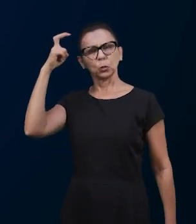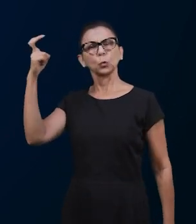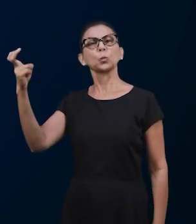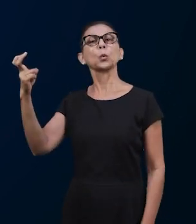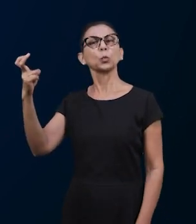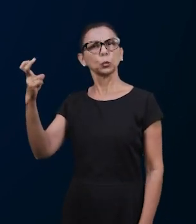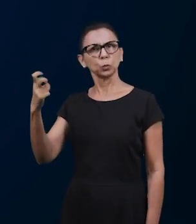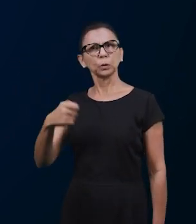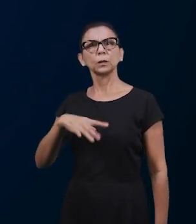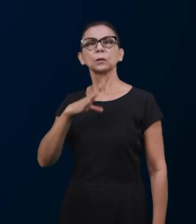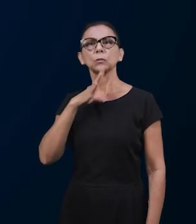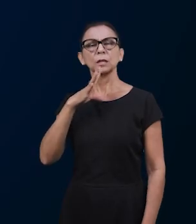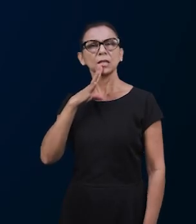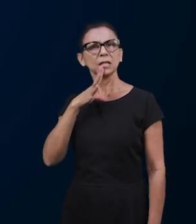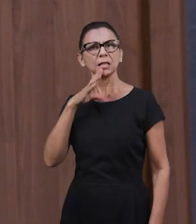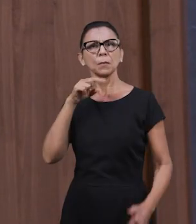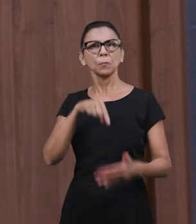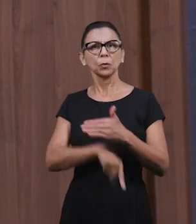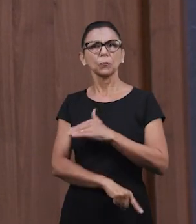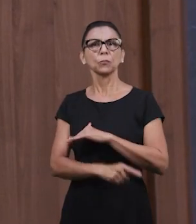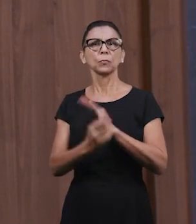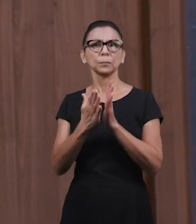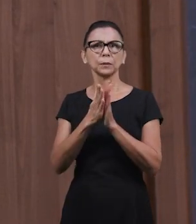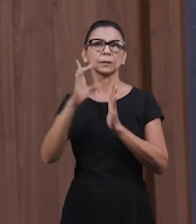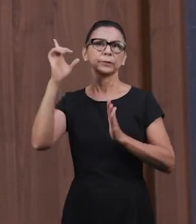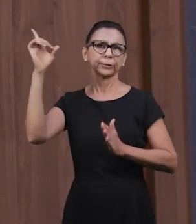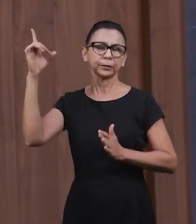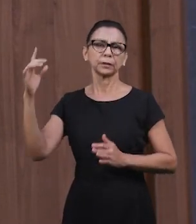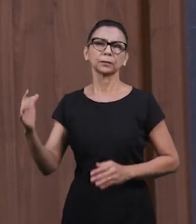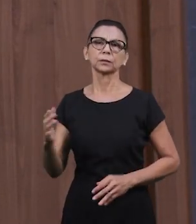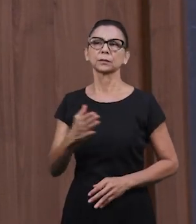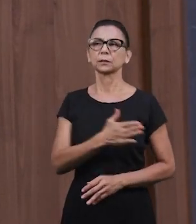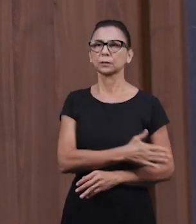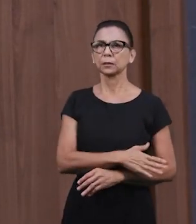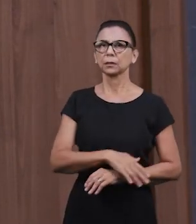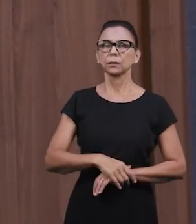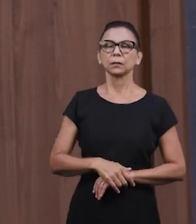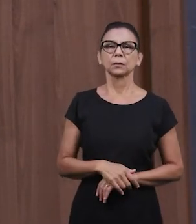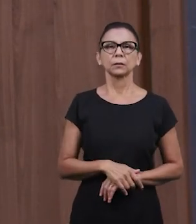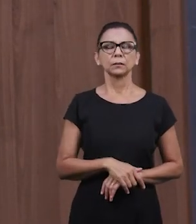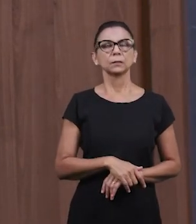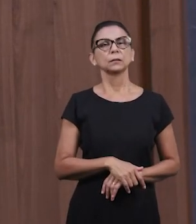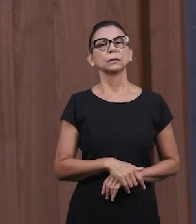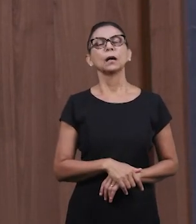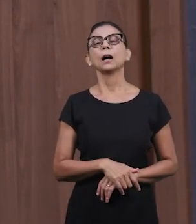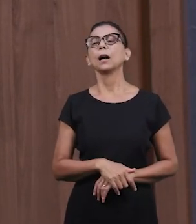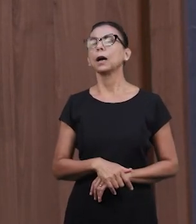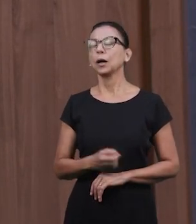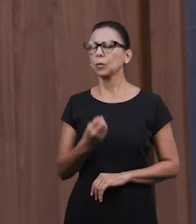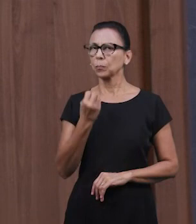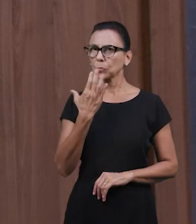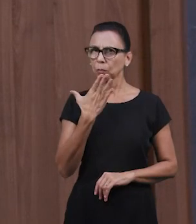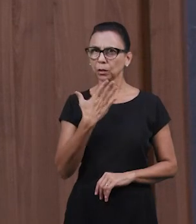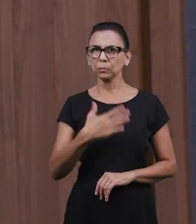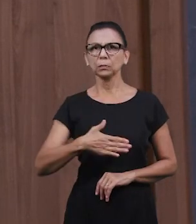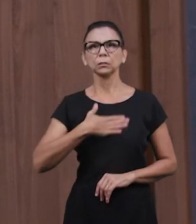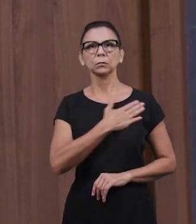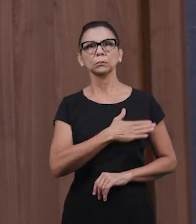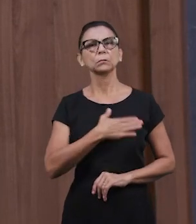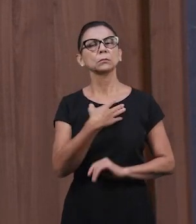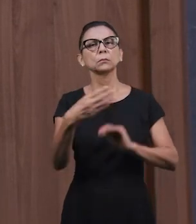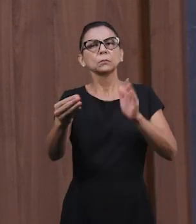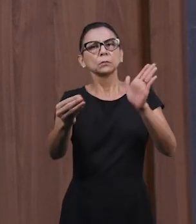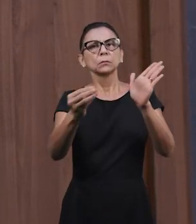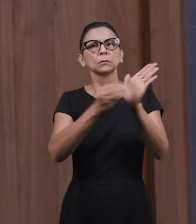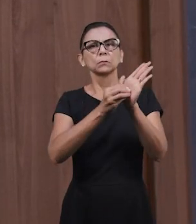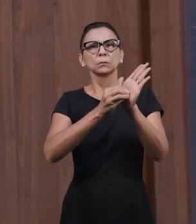e, claro, conhecia muito da palavra do Senhor. Muito bem, irmã Eliana. Gostei muito do conteúdo da sua resposta, uma